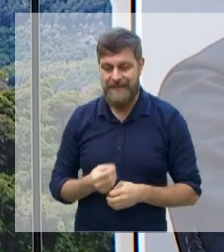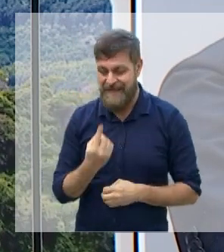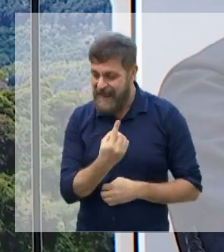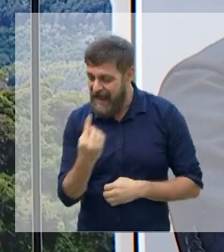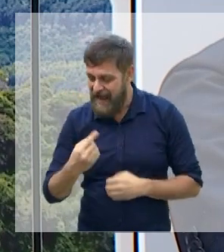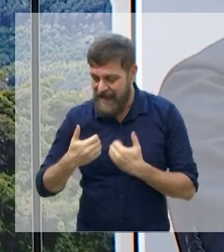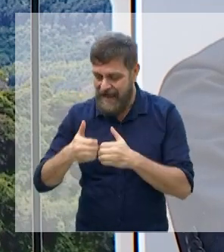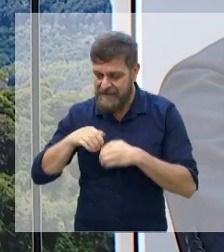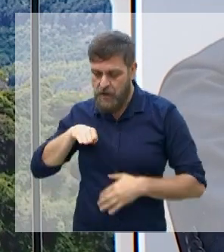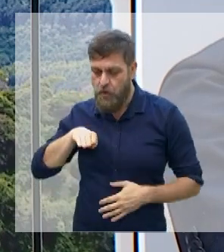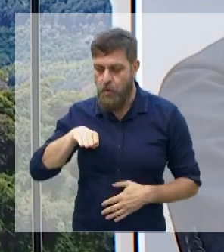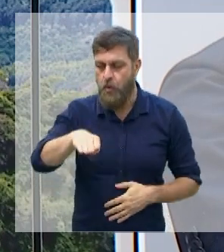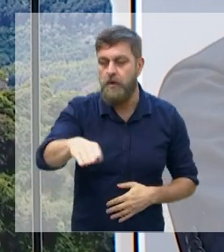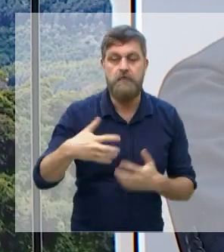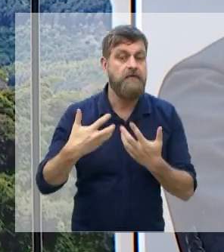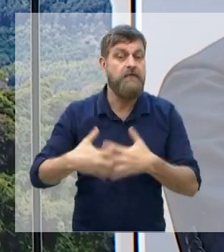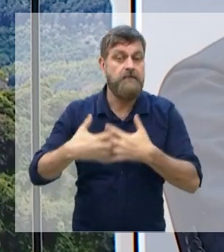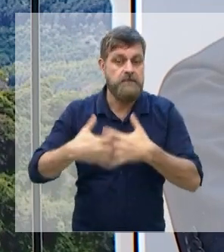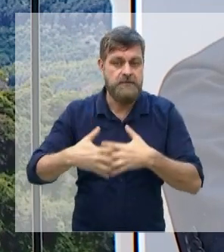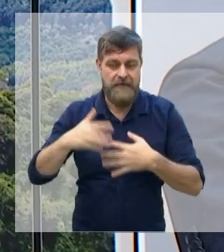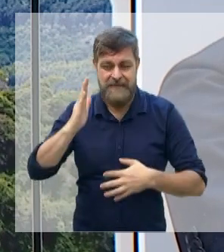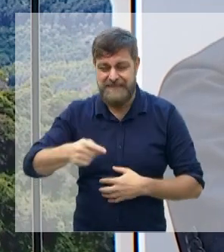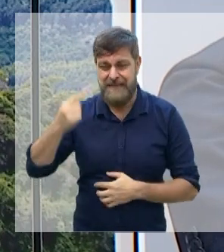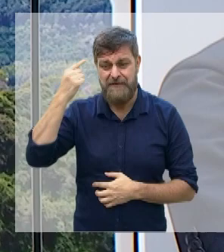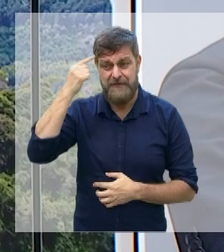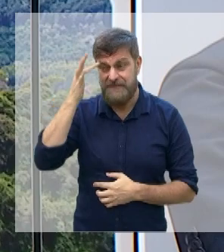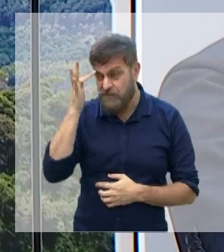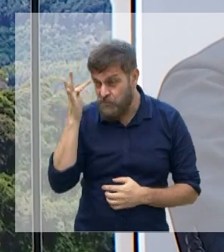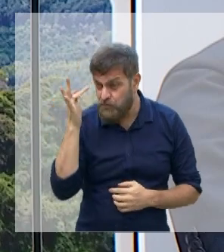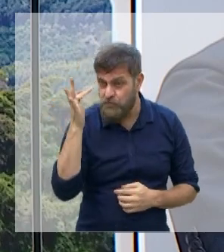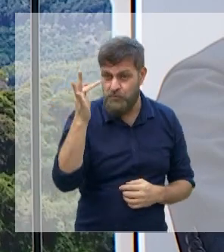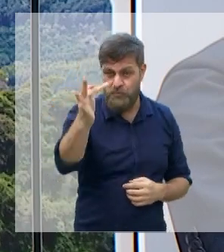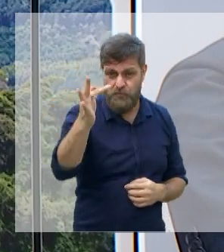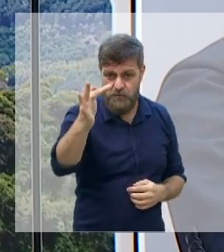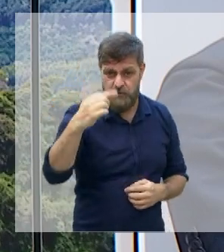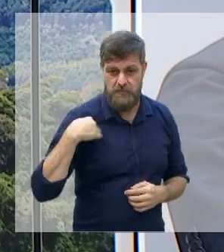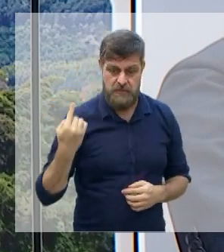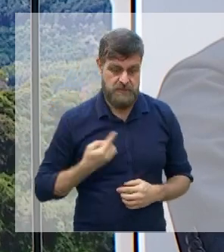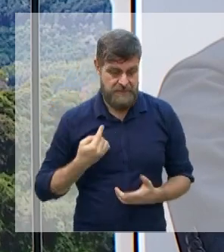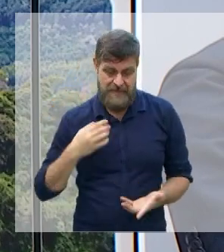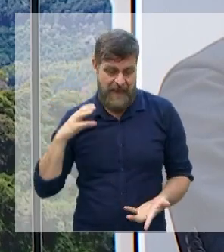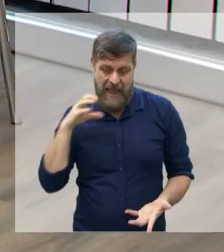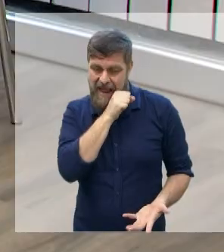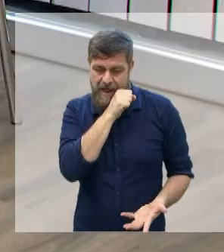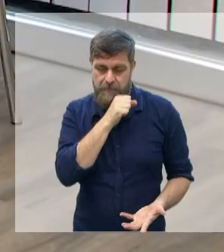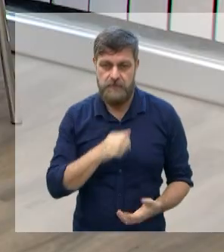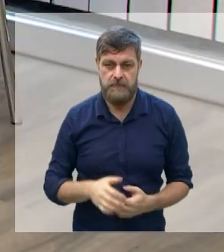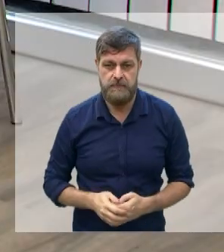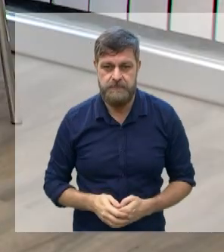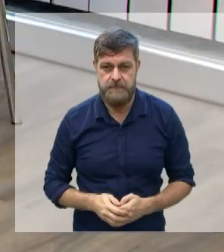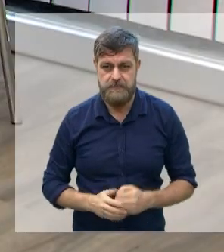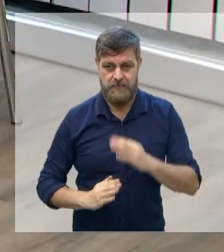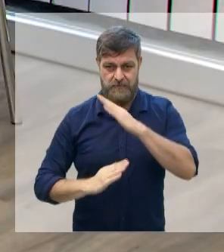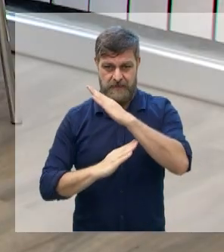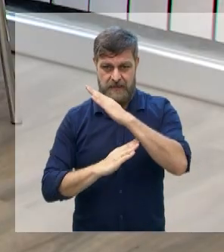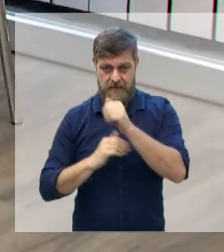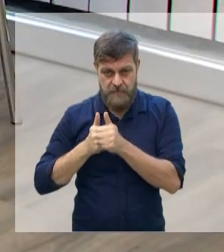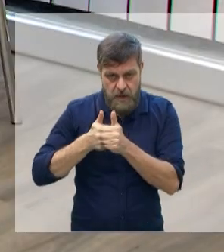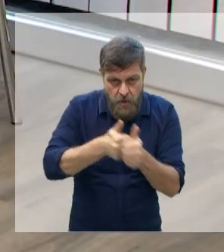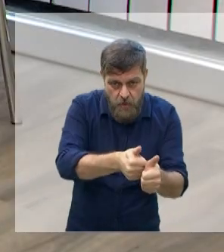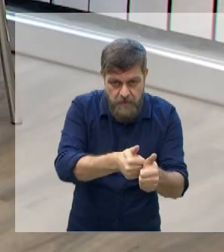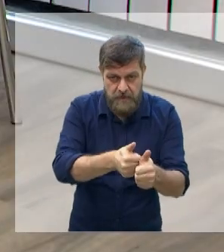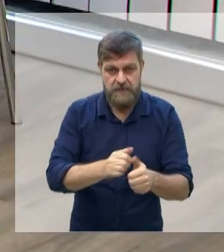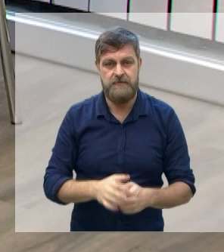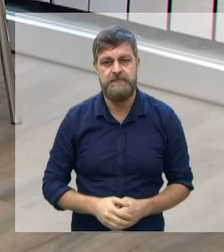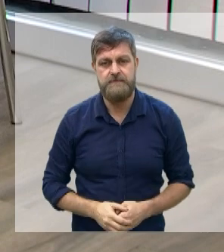funcionar como é que vão operar tal já pensando nesse futuro que nós chegaremos em poucos meses ea câmara acompanhando tudo isso na